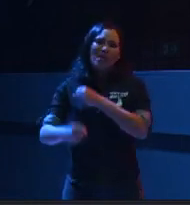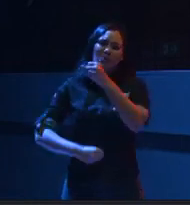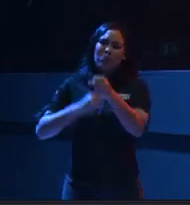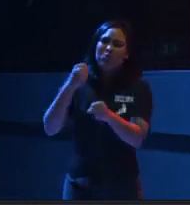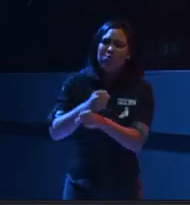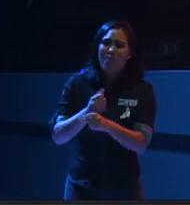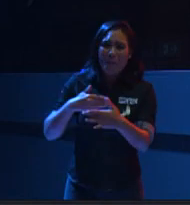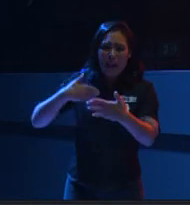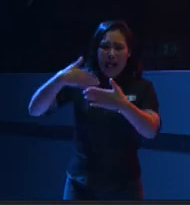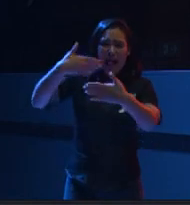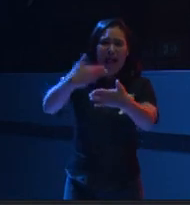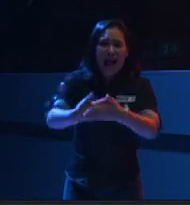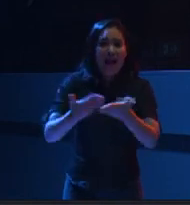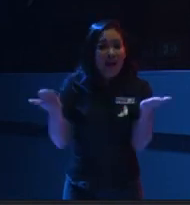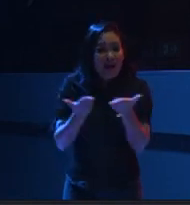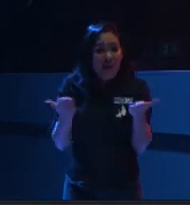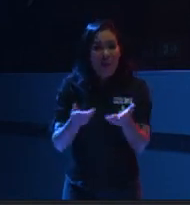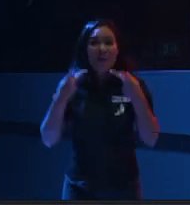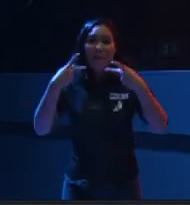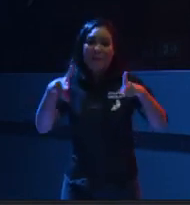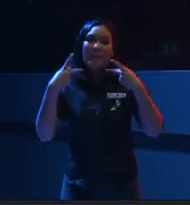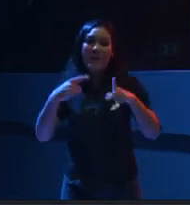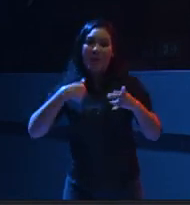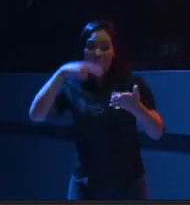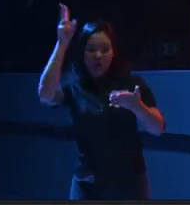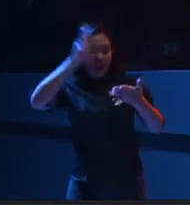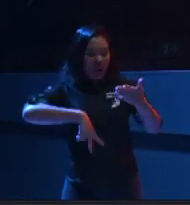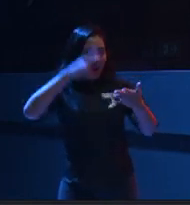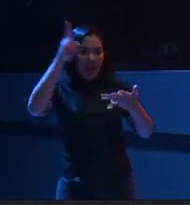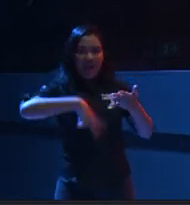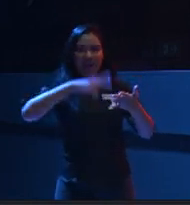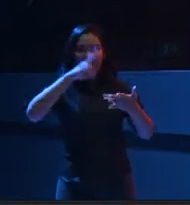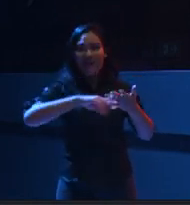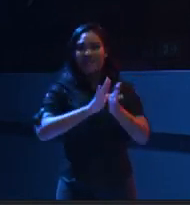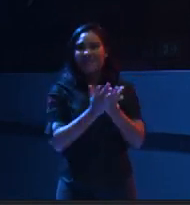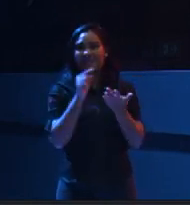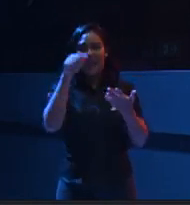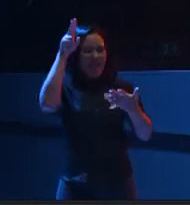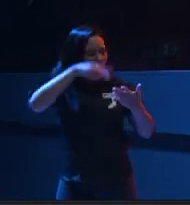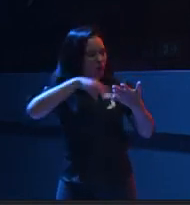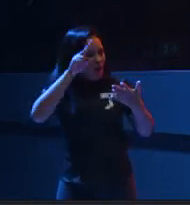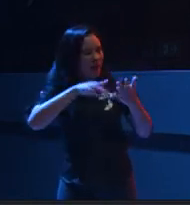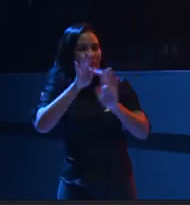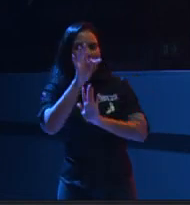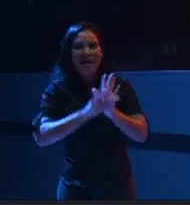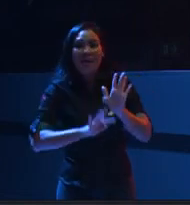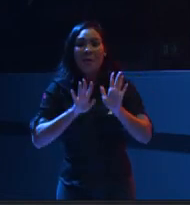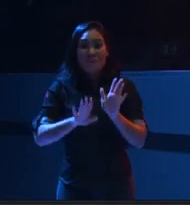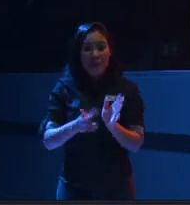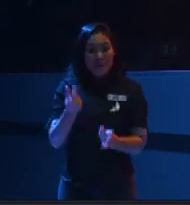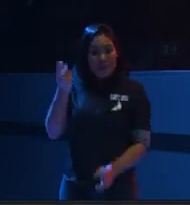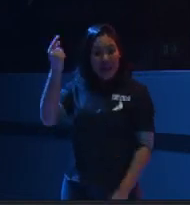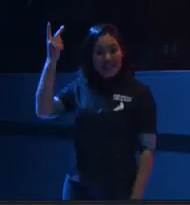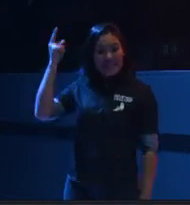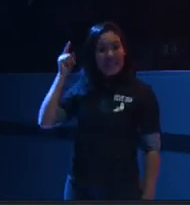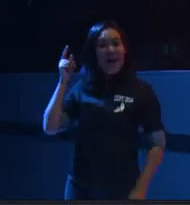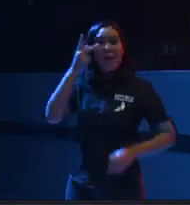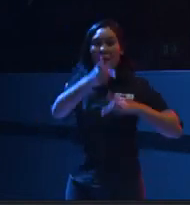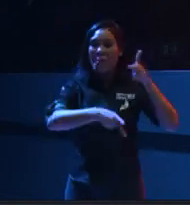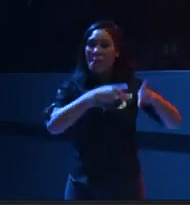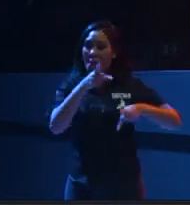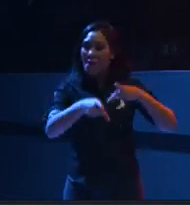momento que eu leio na escritura Mas eles viram e comeram do Milagre